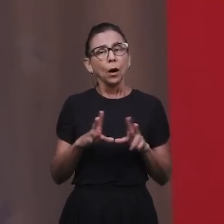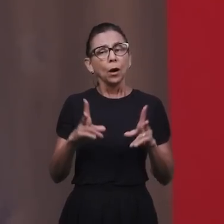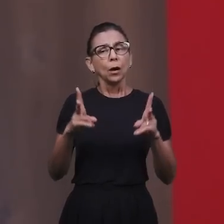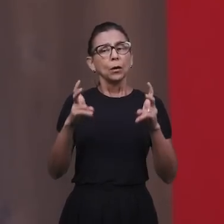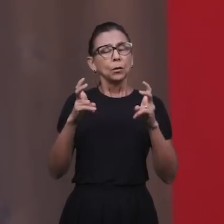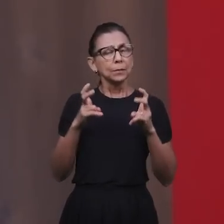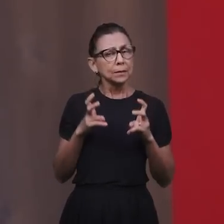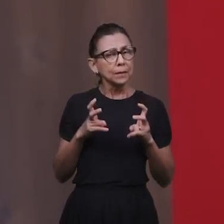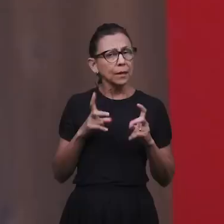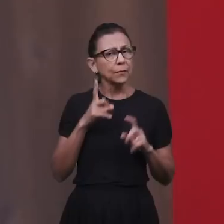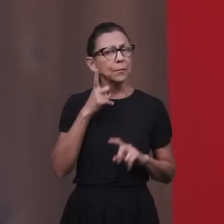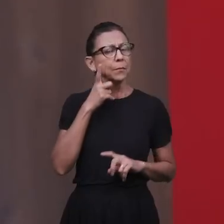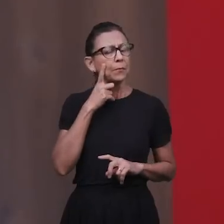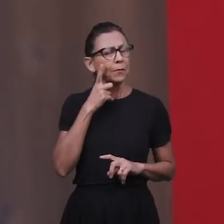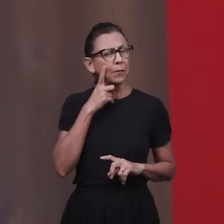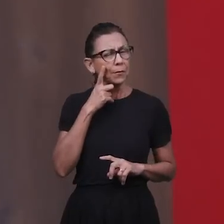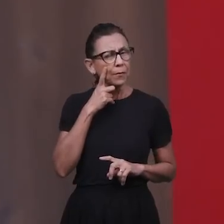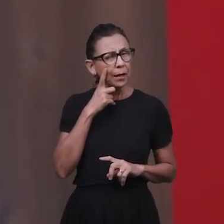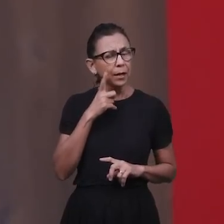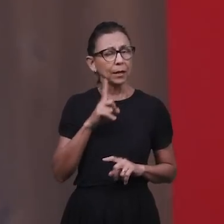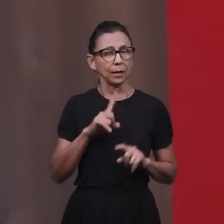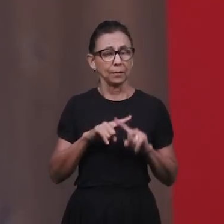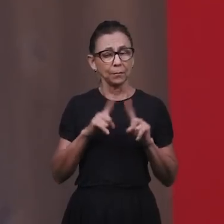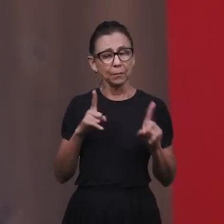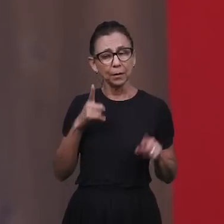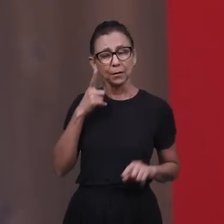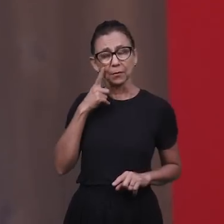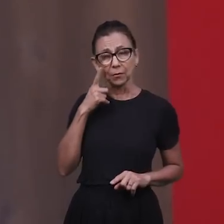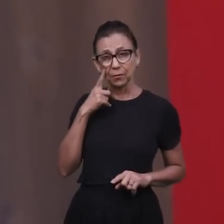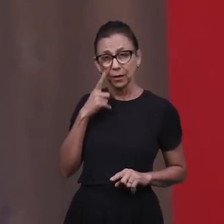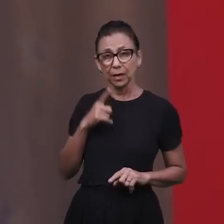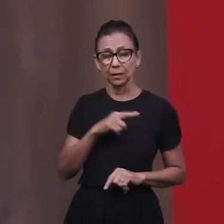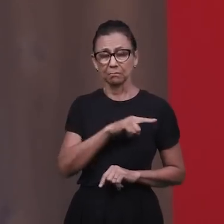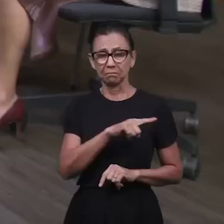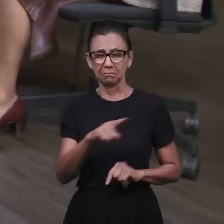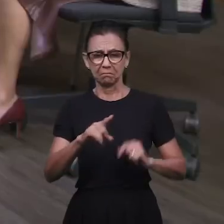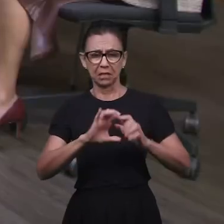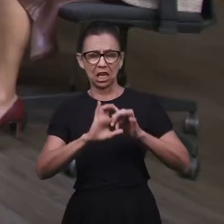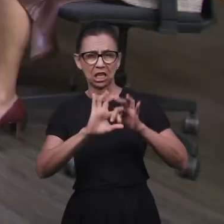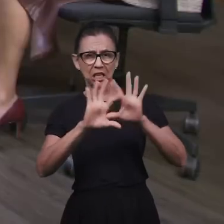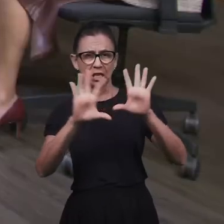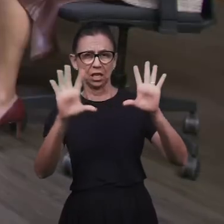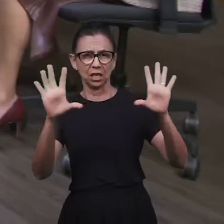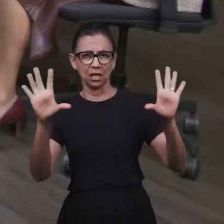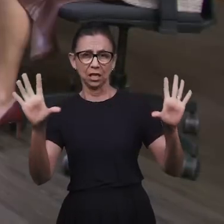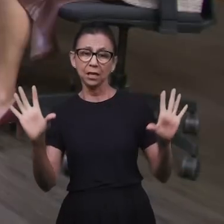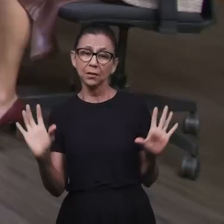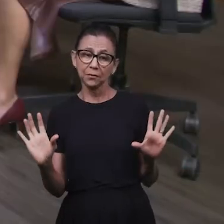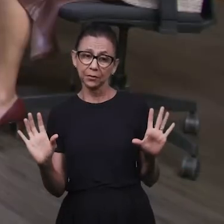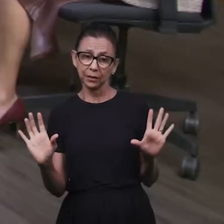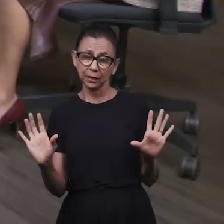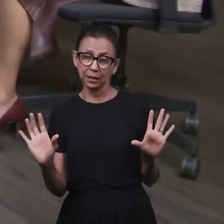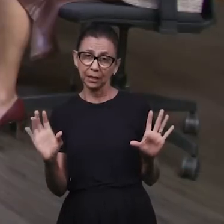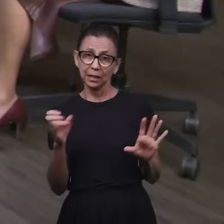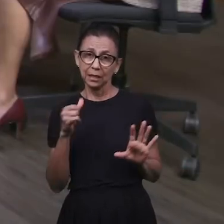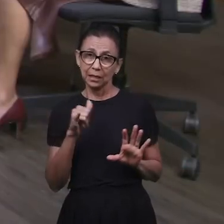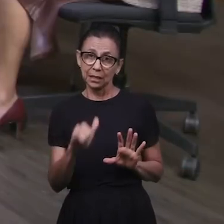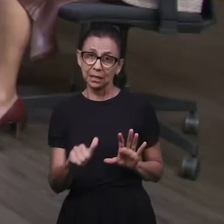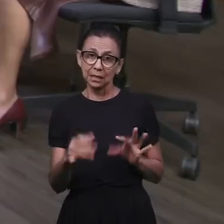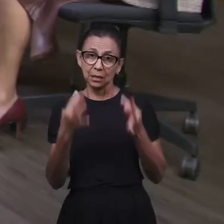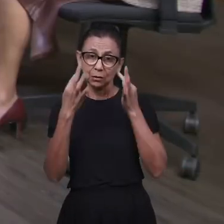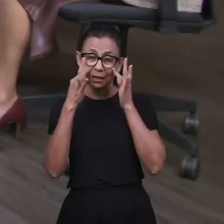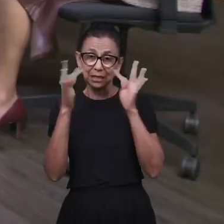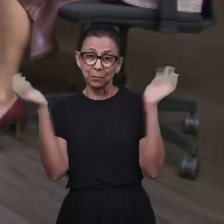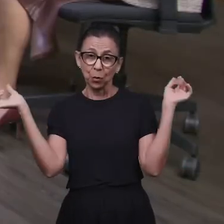mas vede que essa liberdade não seja de alguma maneira escândalo para os fracos.